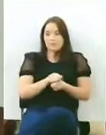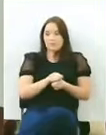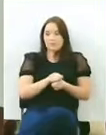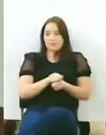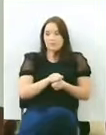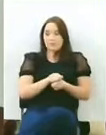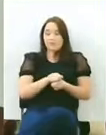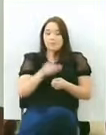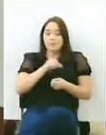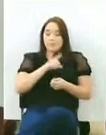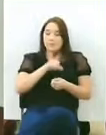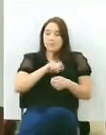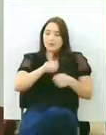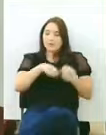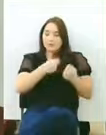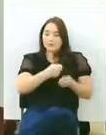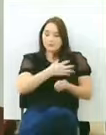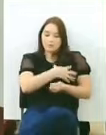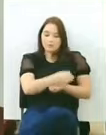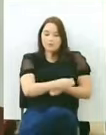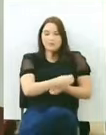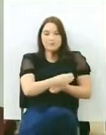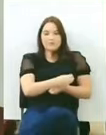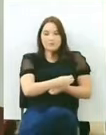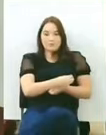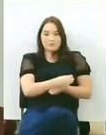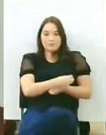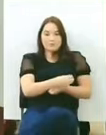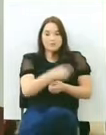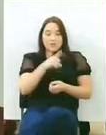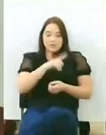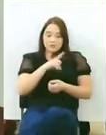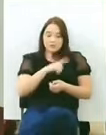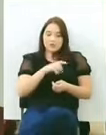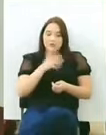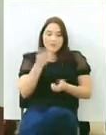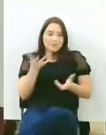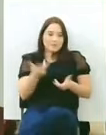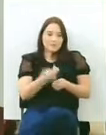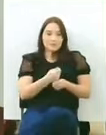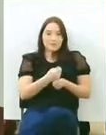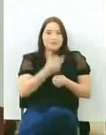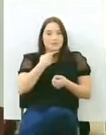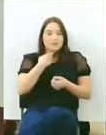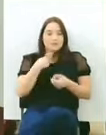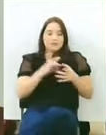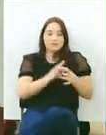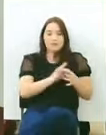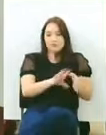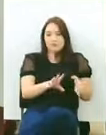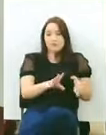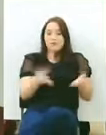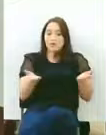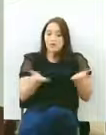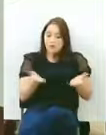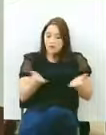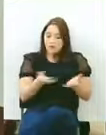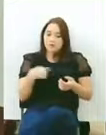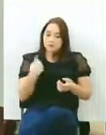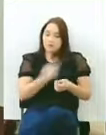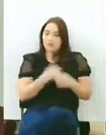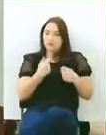maneira que deu o seu Filho gratuitamente, graciosamente, e agora Ele espera que